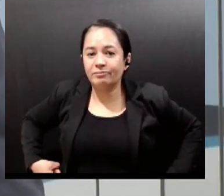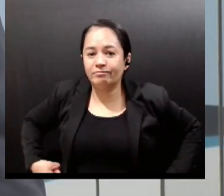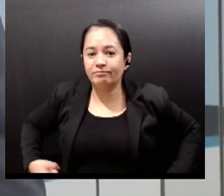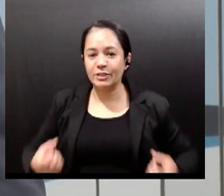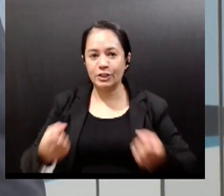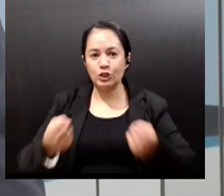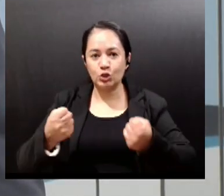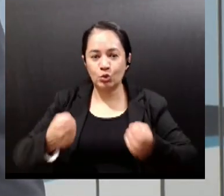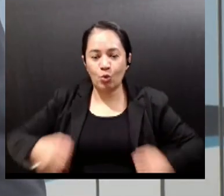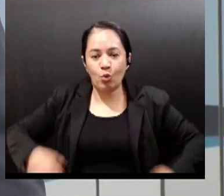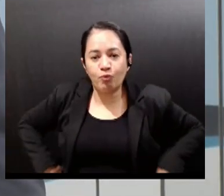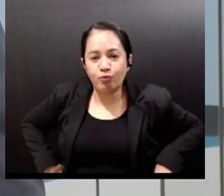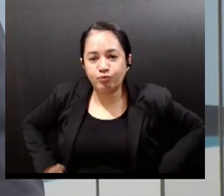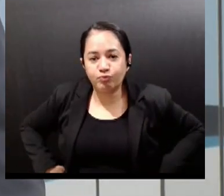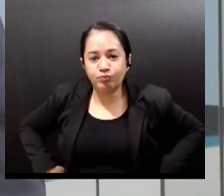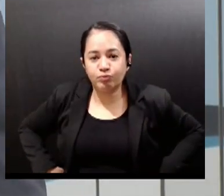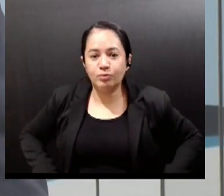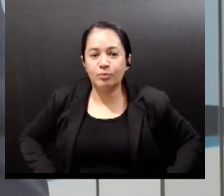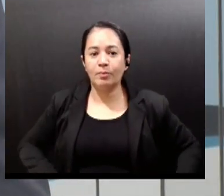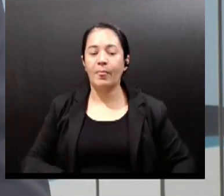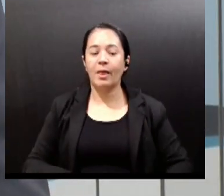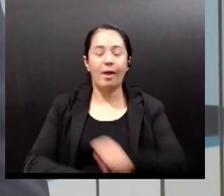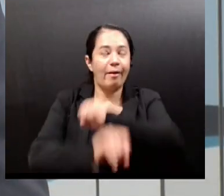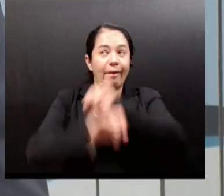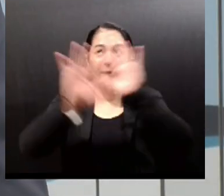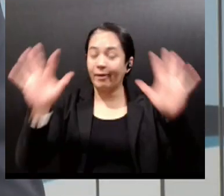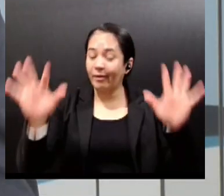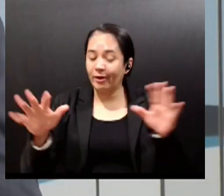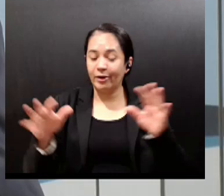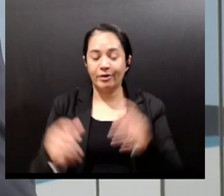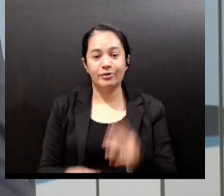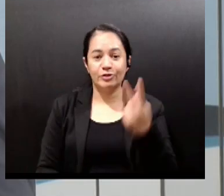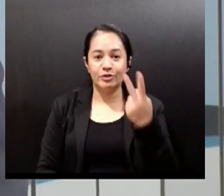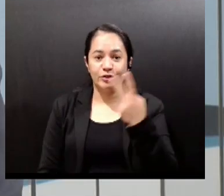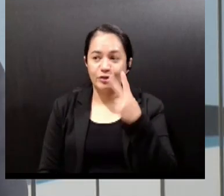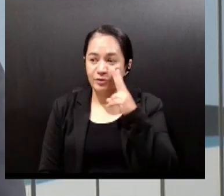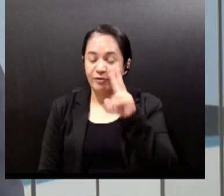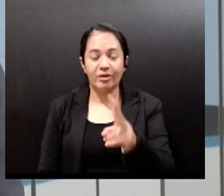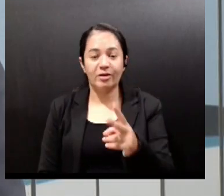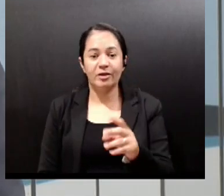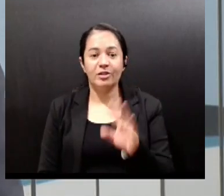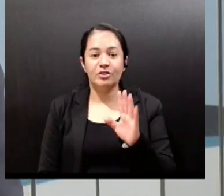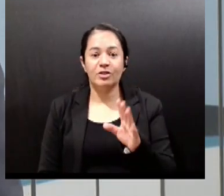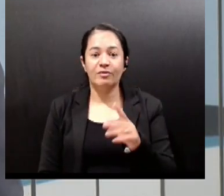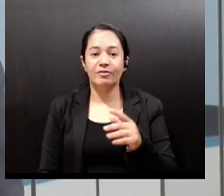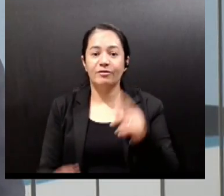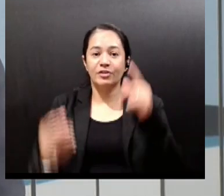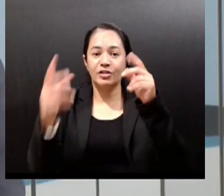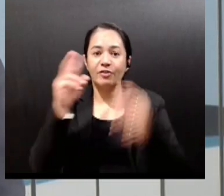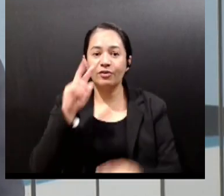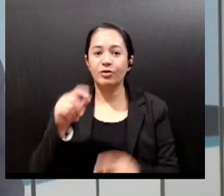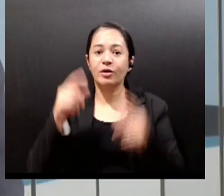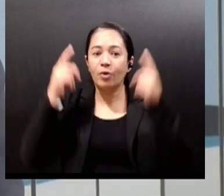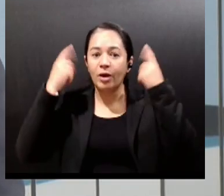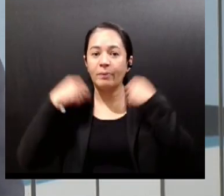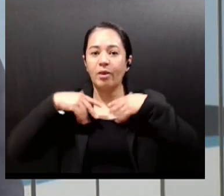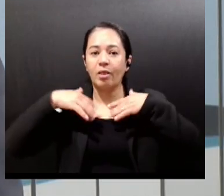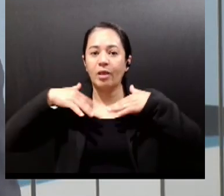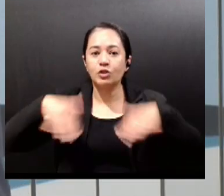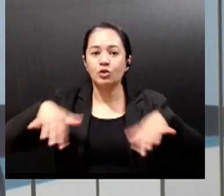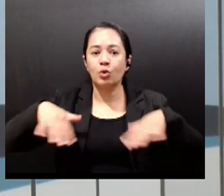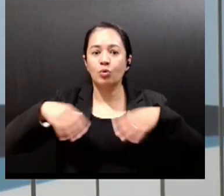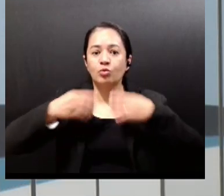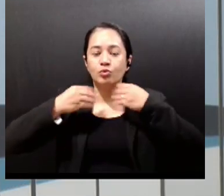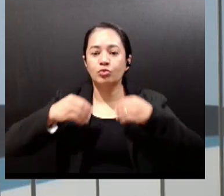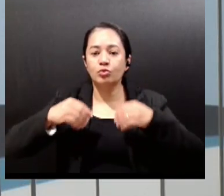Então, assim, é muito claro. E eu já vi casos onde o capacete não está afivelado. E é um risco muito grande, quer